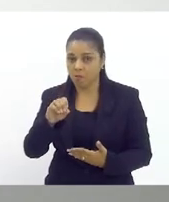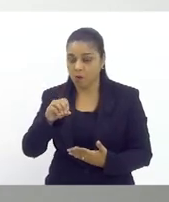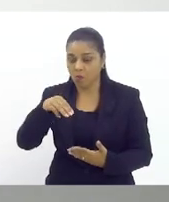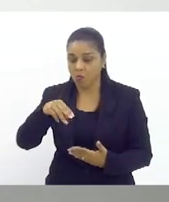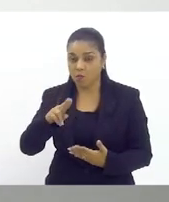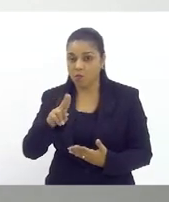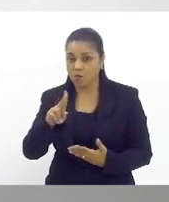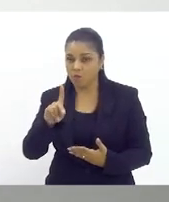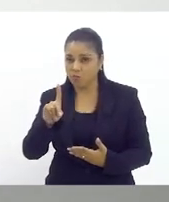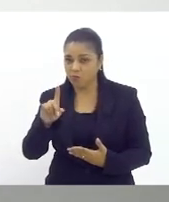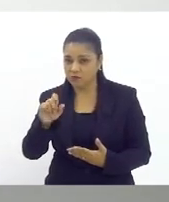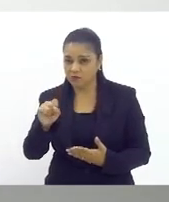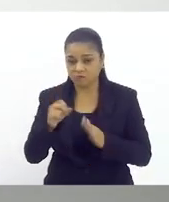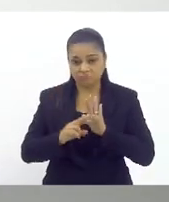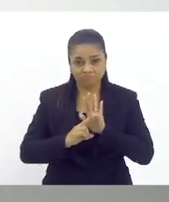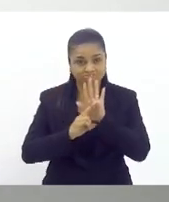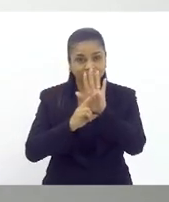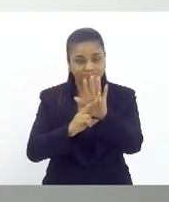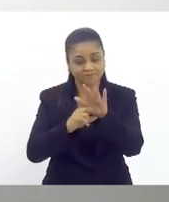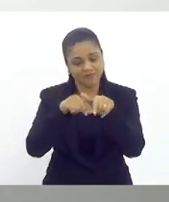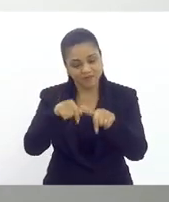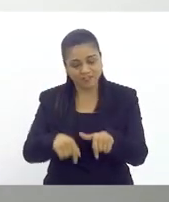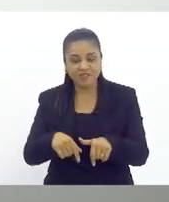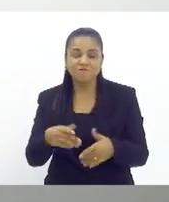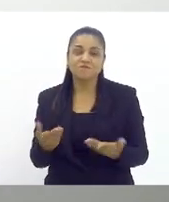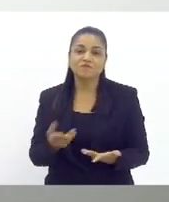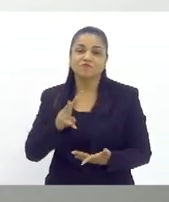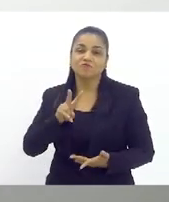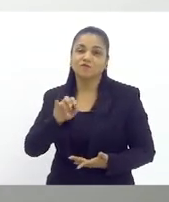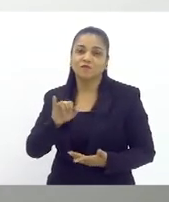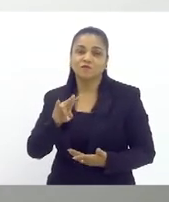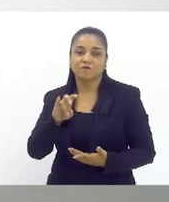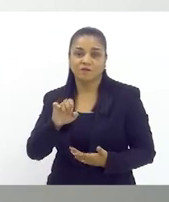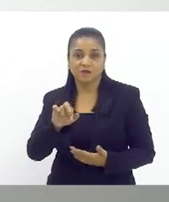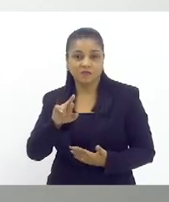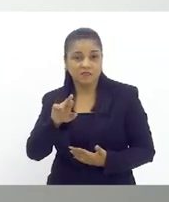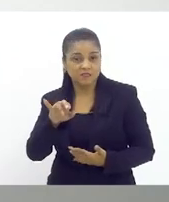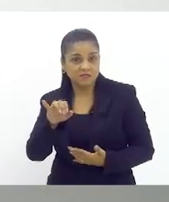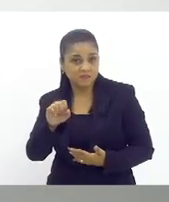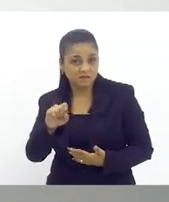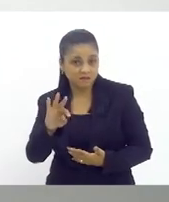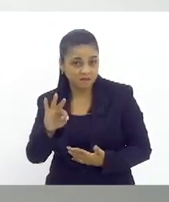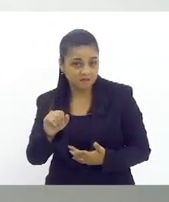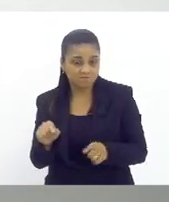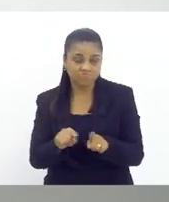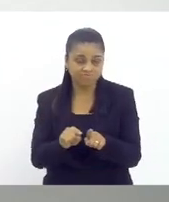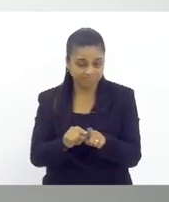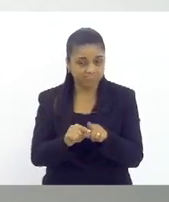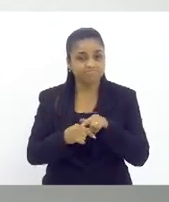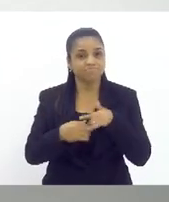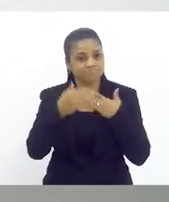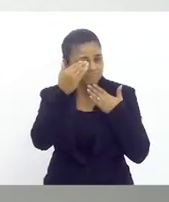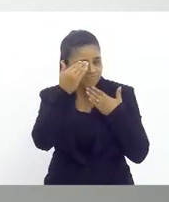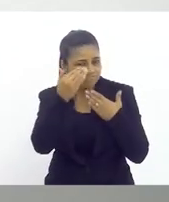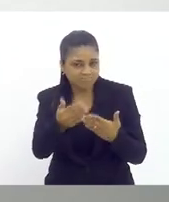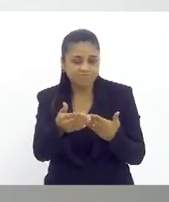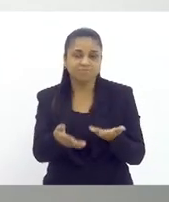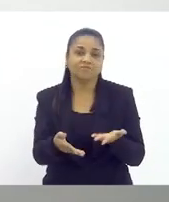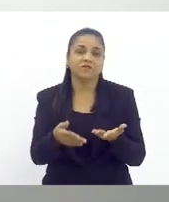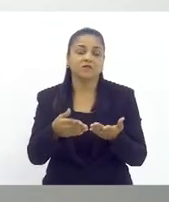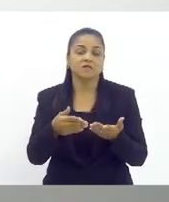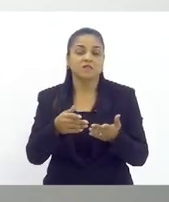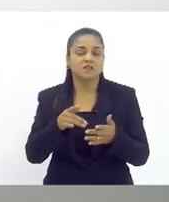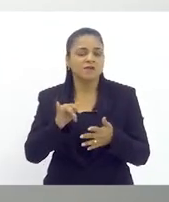aqui é viveristas e eu queria dizer que vários instrumentos